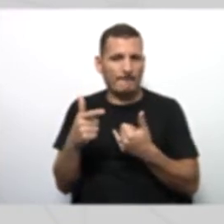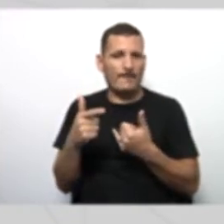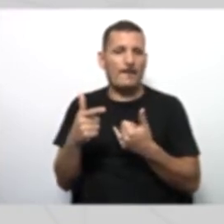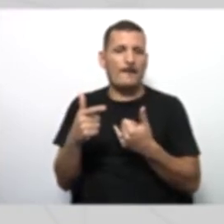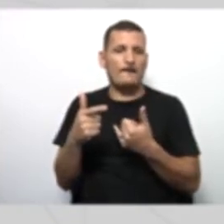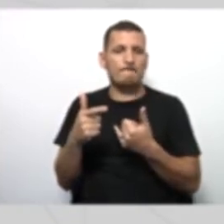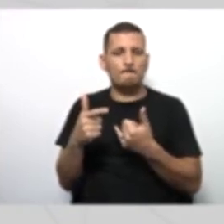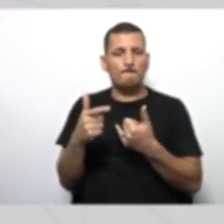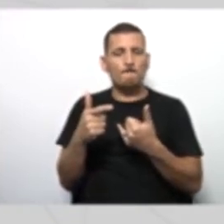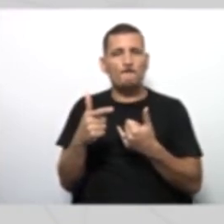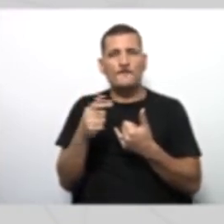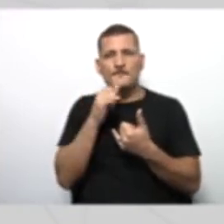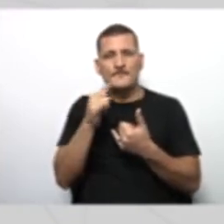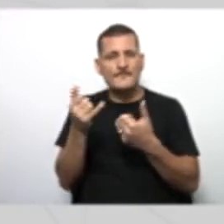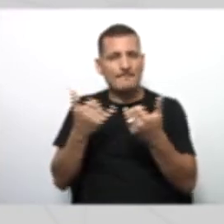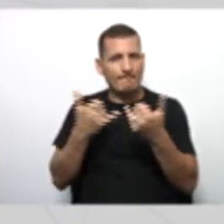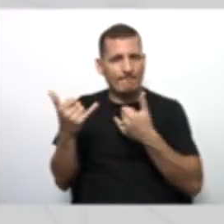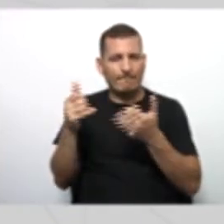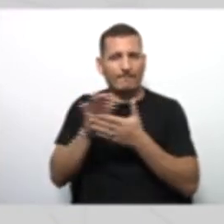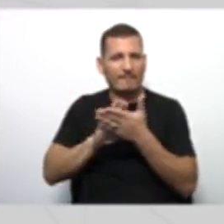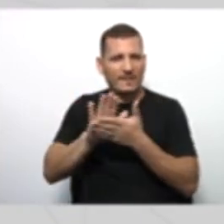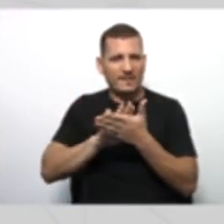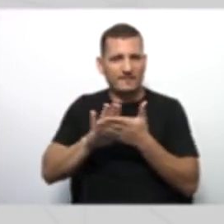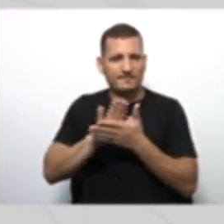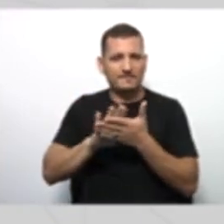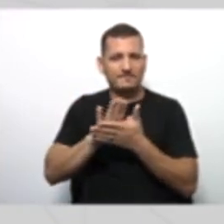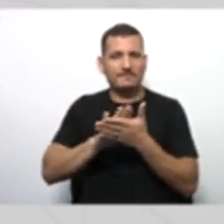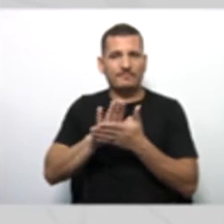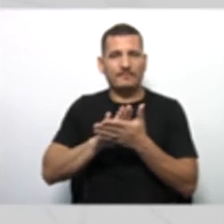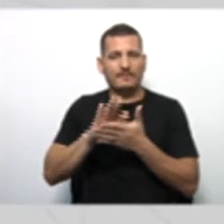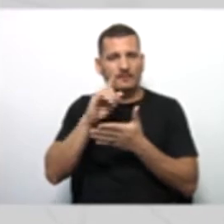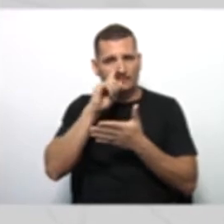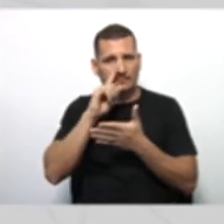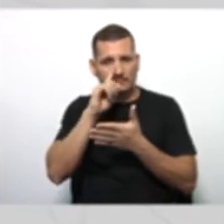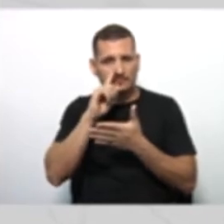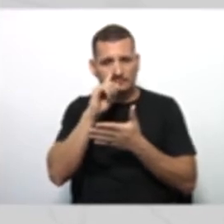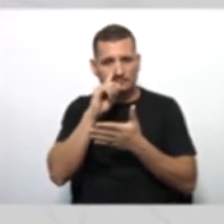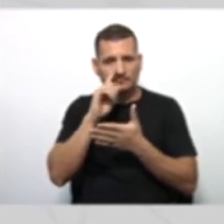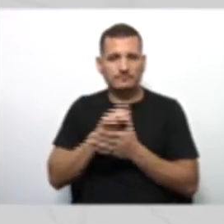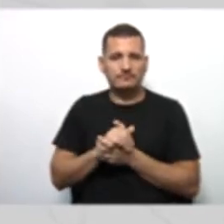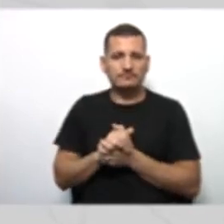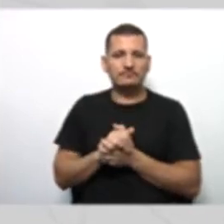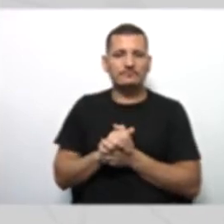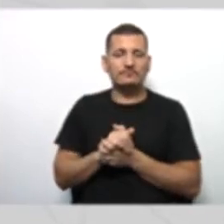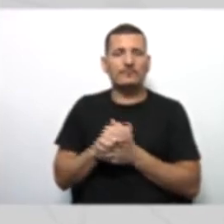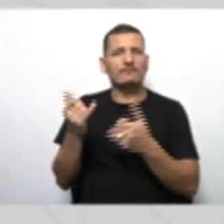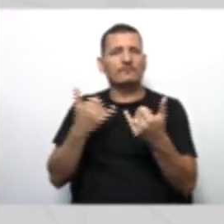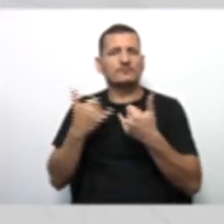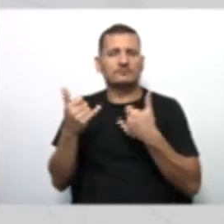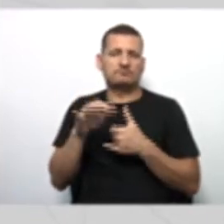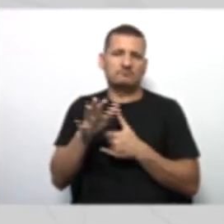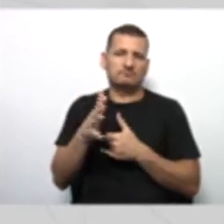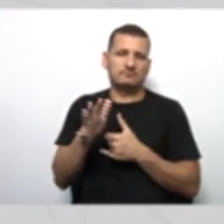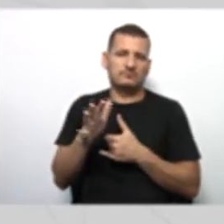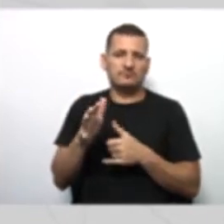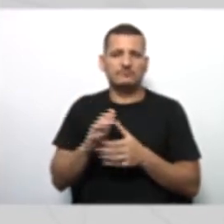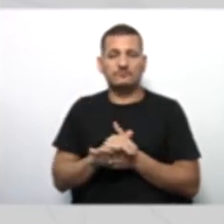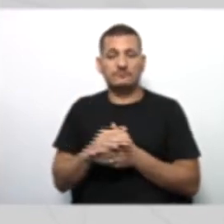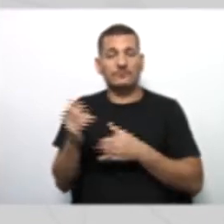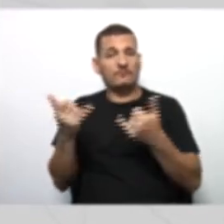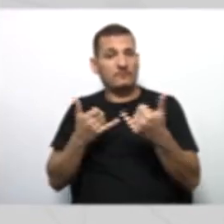informação nenhuma do risco que a gente tem. A gente tem informação parcial e a gente